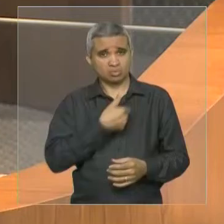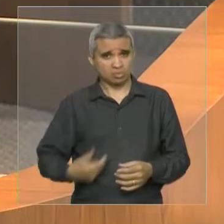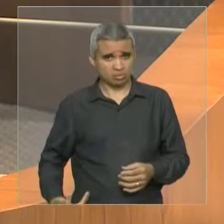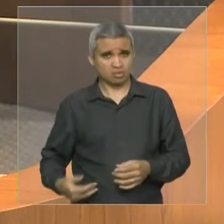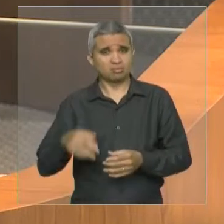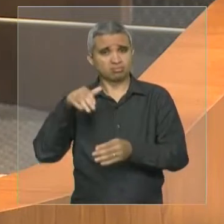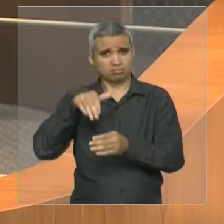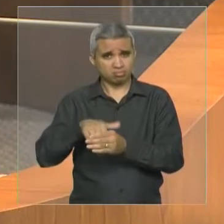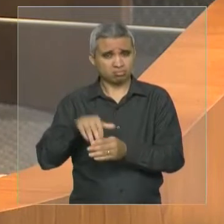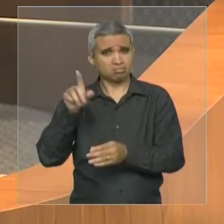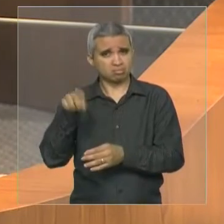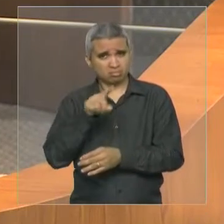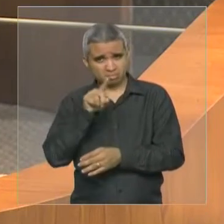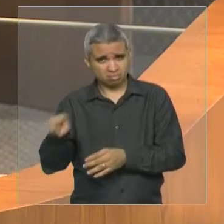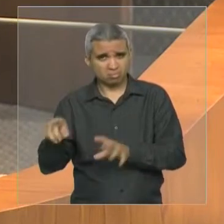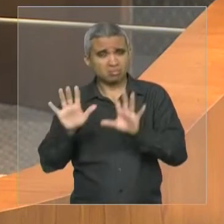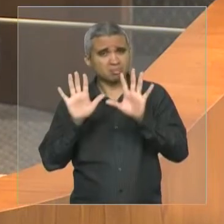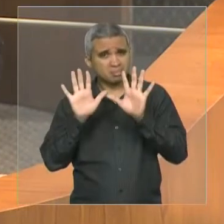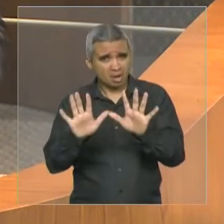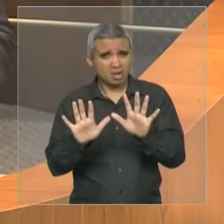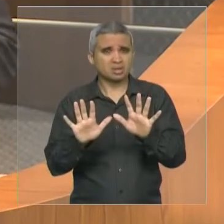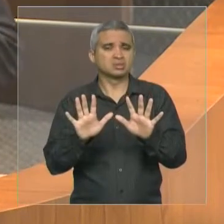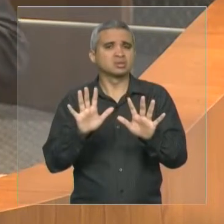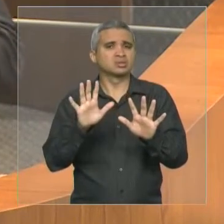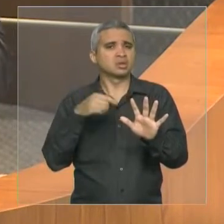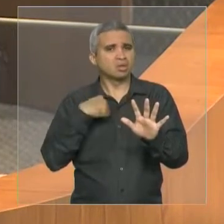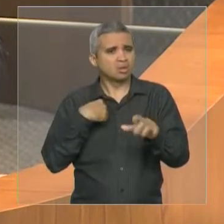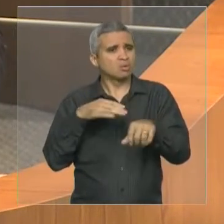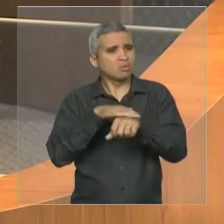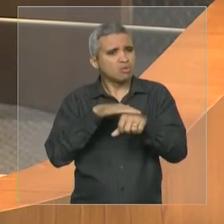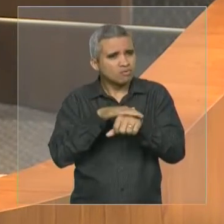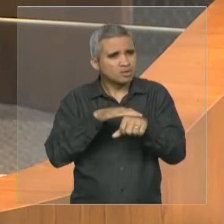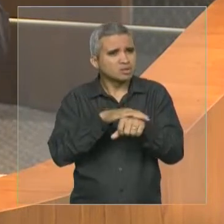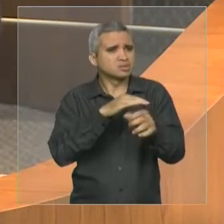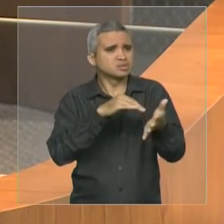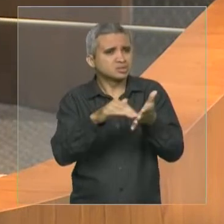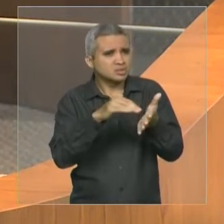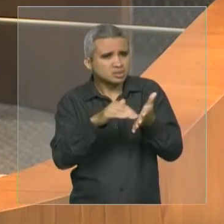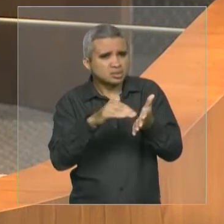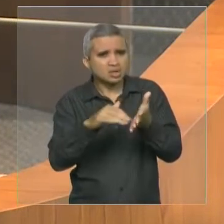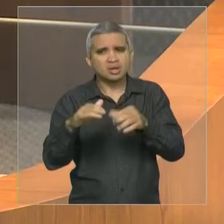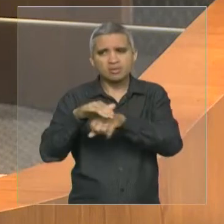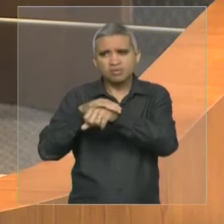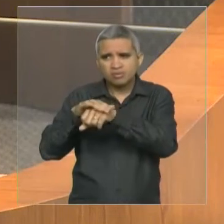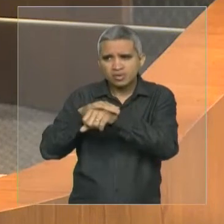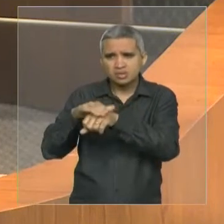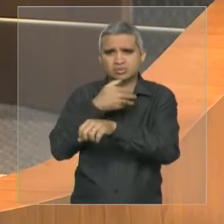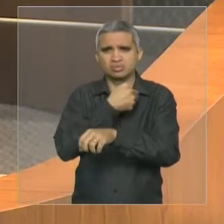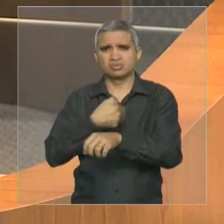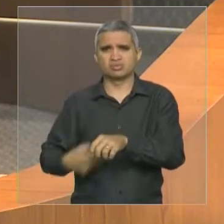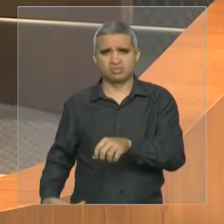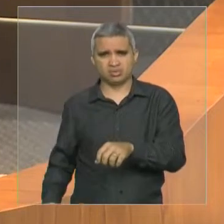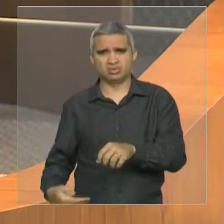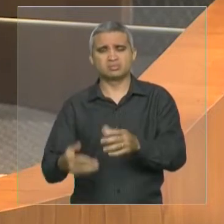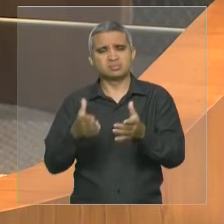sensibilizamos o governo, sensibilizamos os secretários, para no sentido de facilitar que esta casa